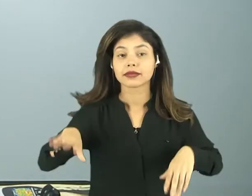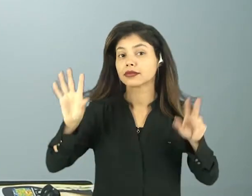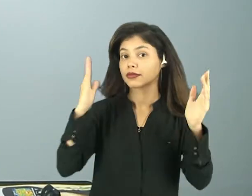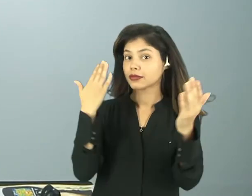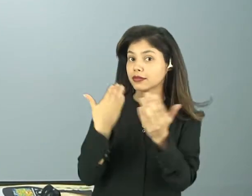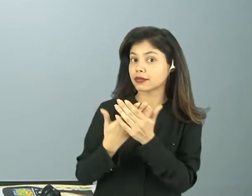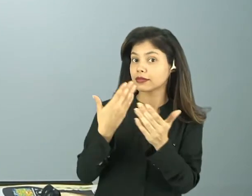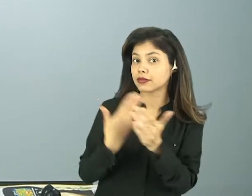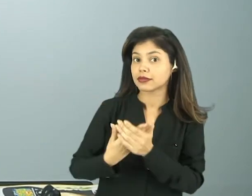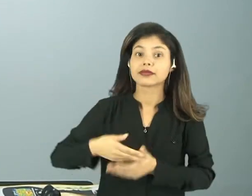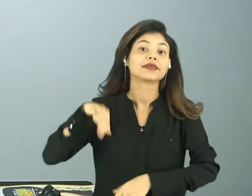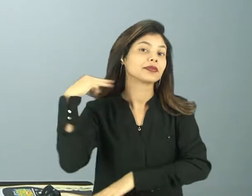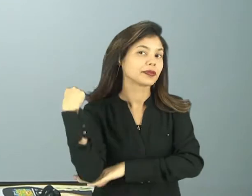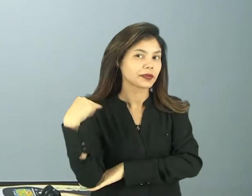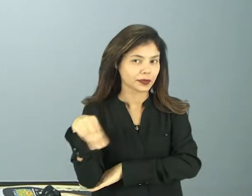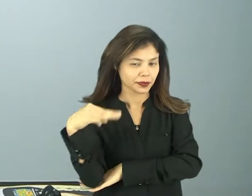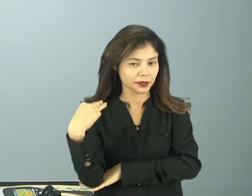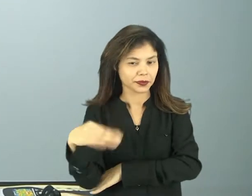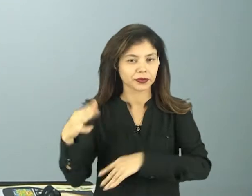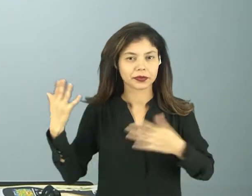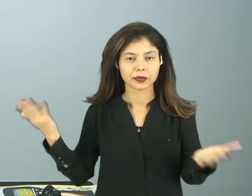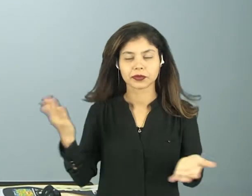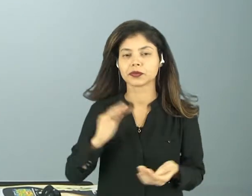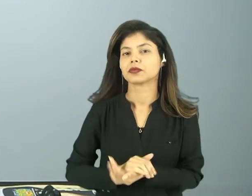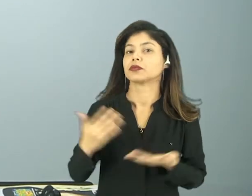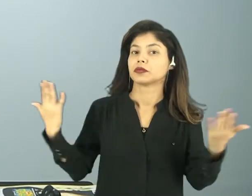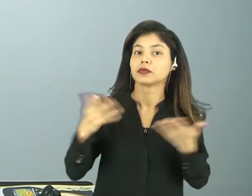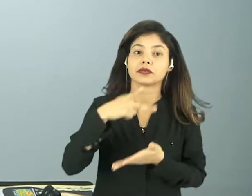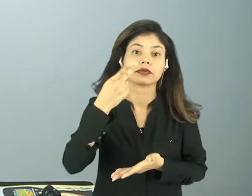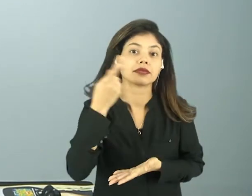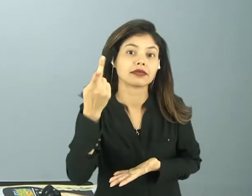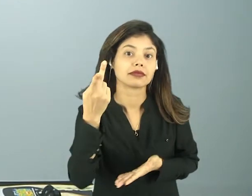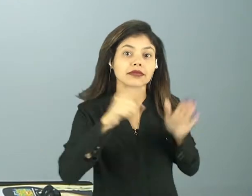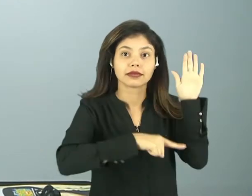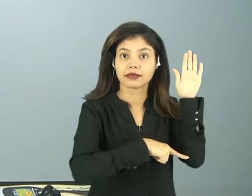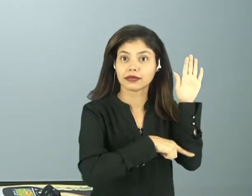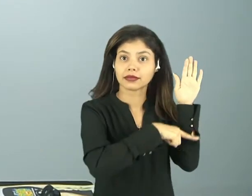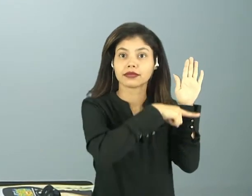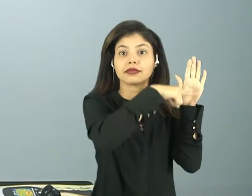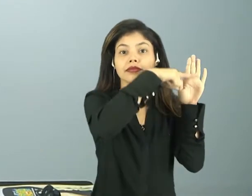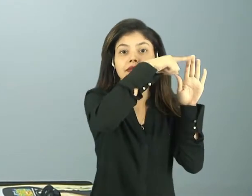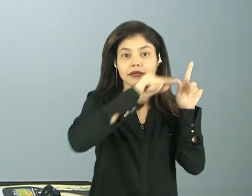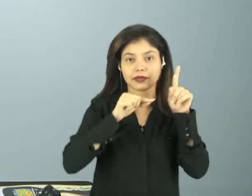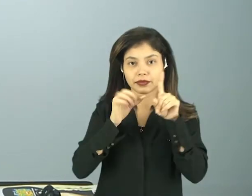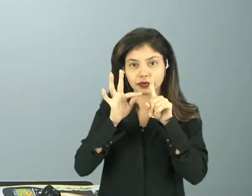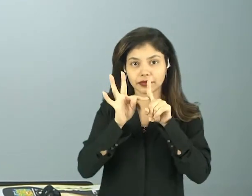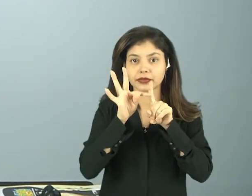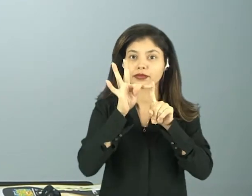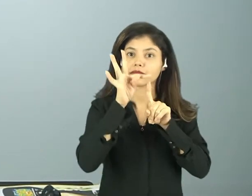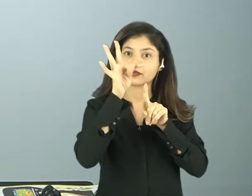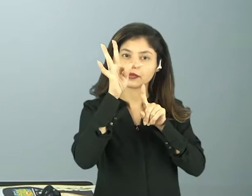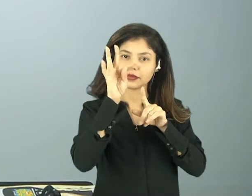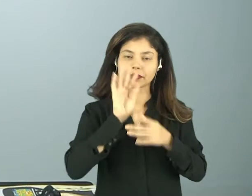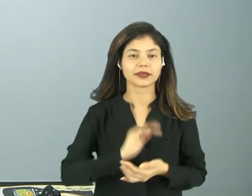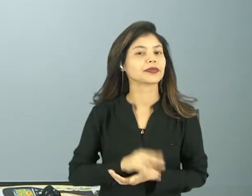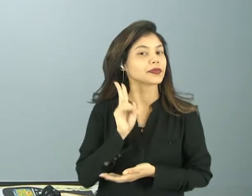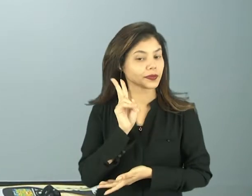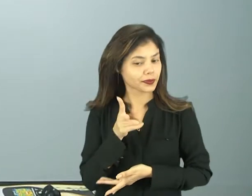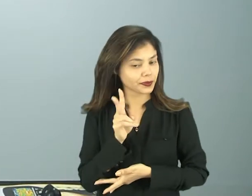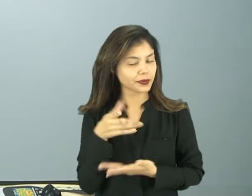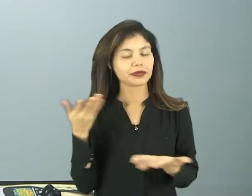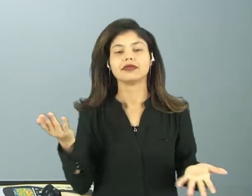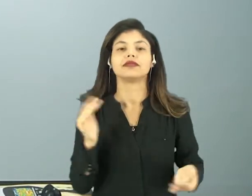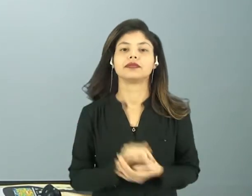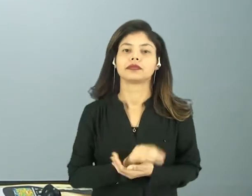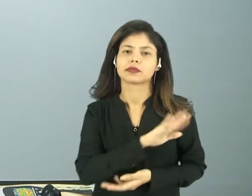na aula de matemática. Estamos falando sobre medidas de temperatura, isso mesmo.